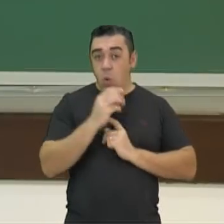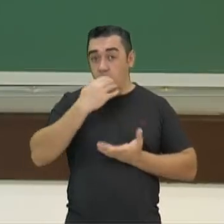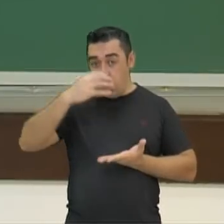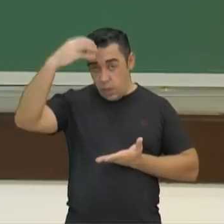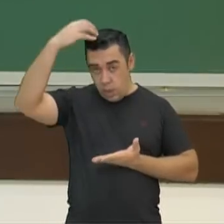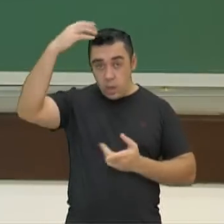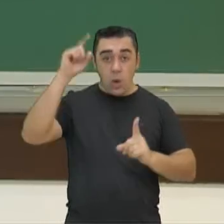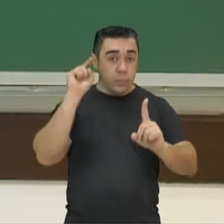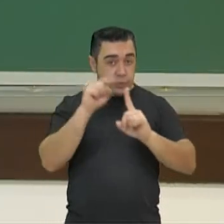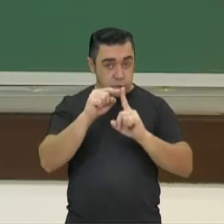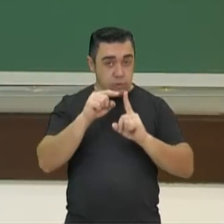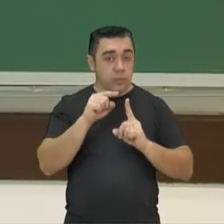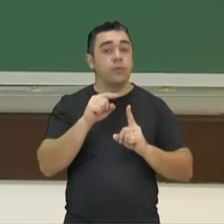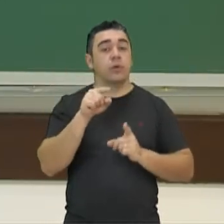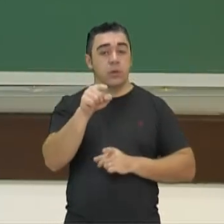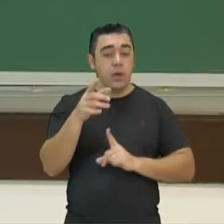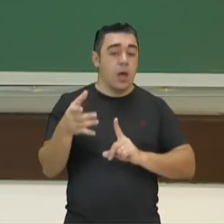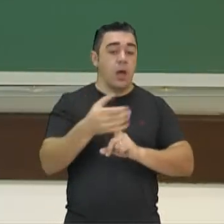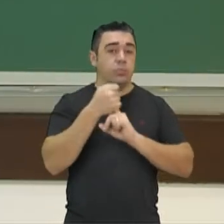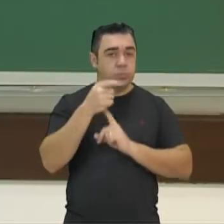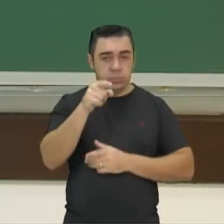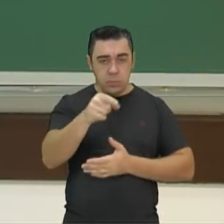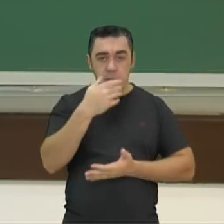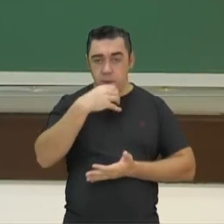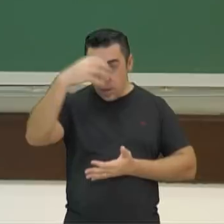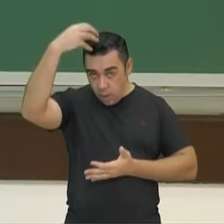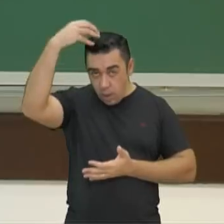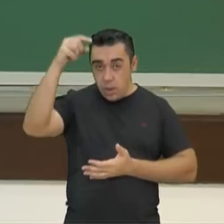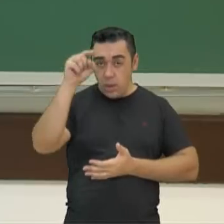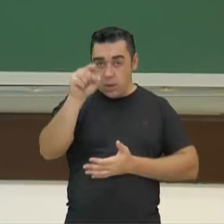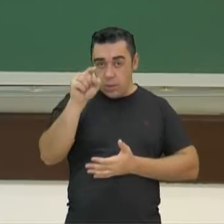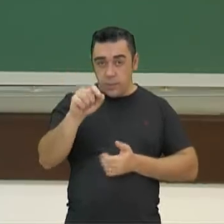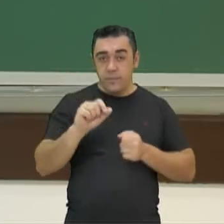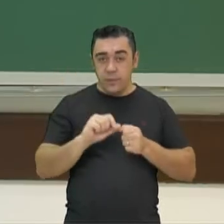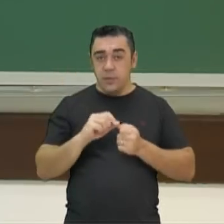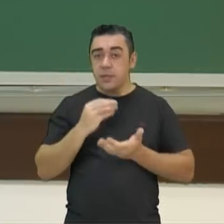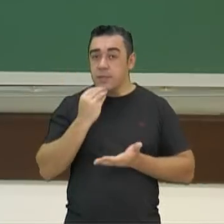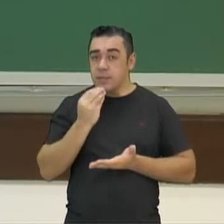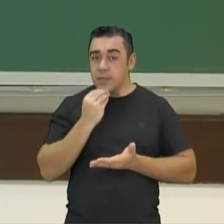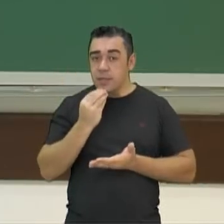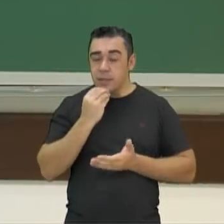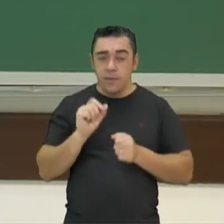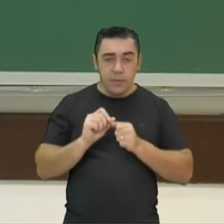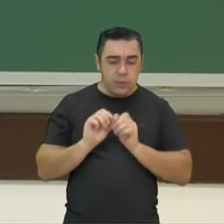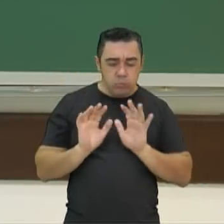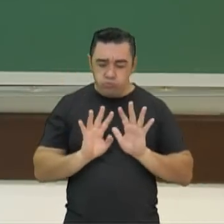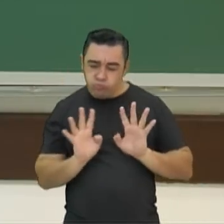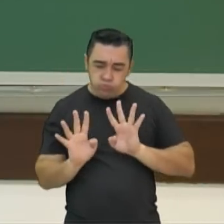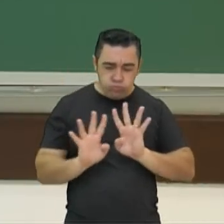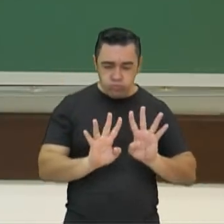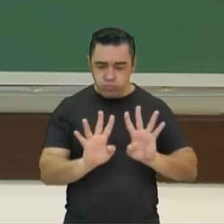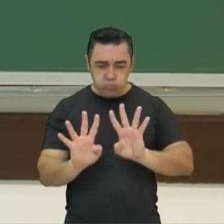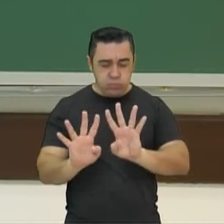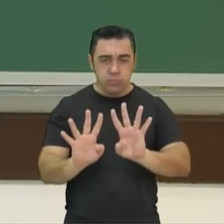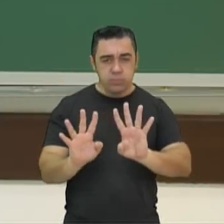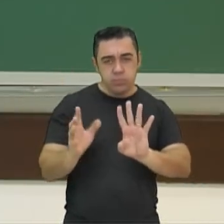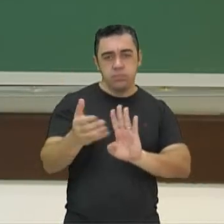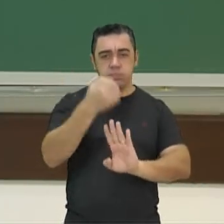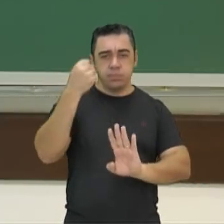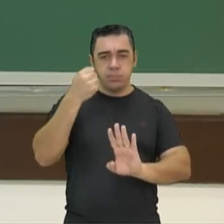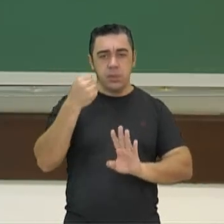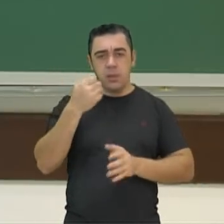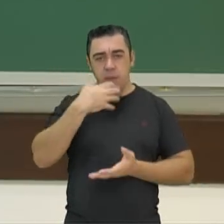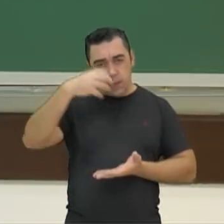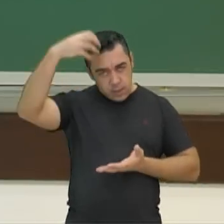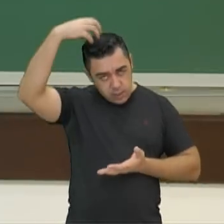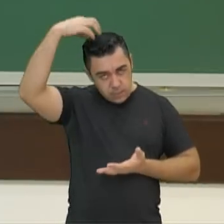o rei, a gente já viu isso, né? E você vai tentar trancar o rei do adversário de alguma forma, né? Com uma ou mais